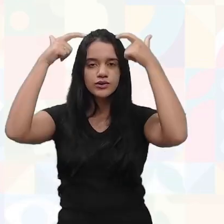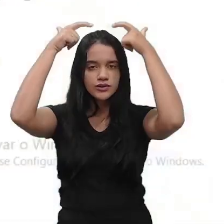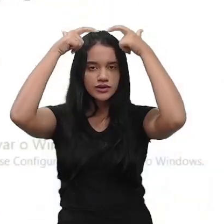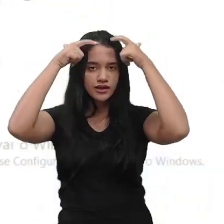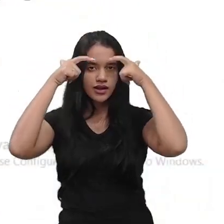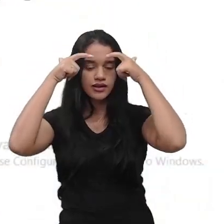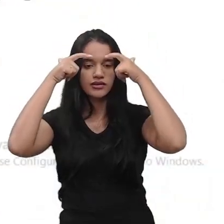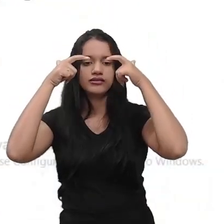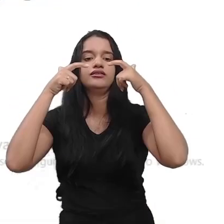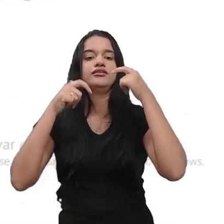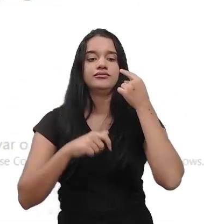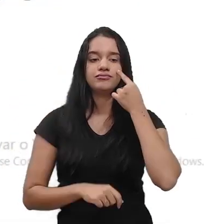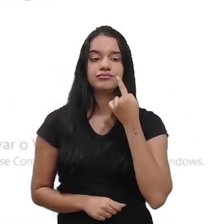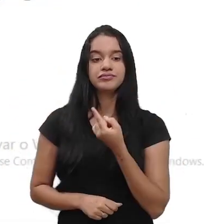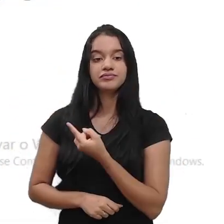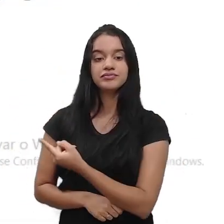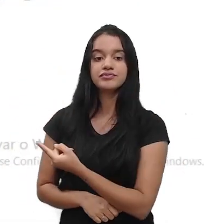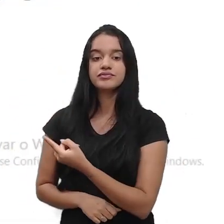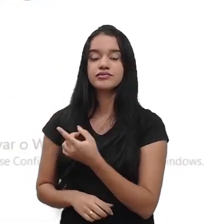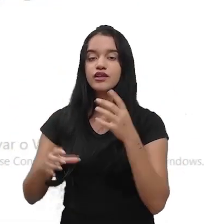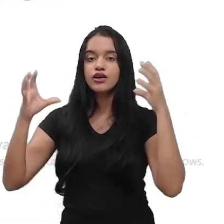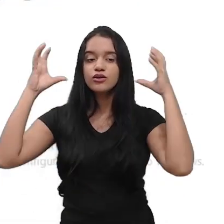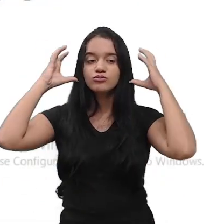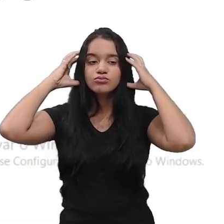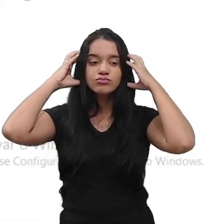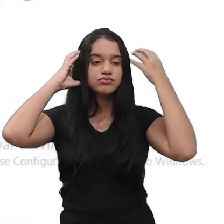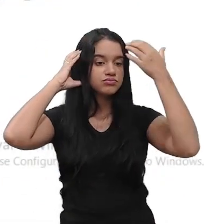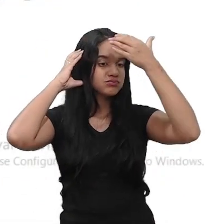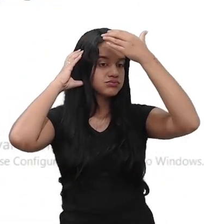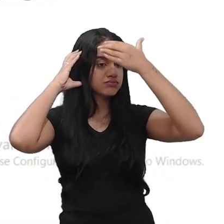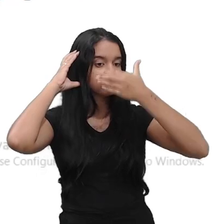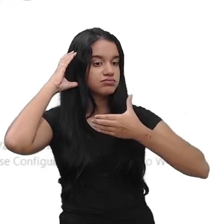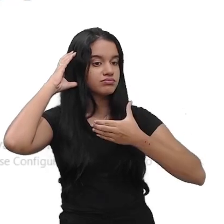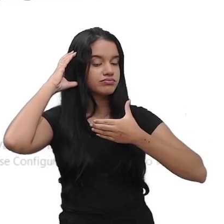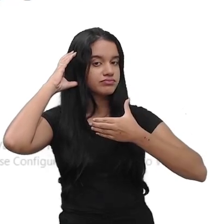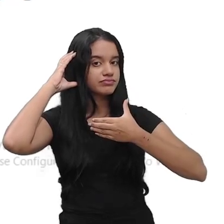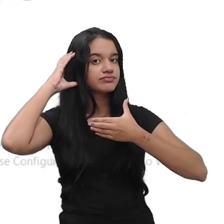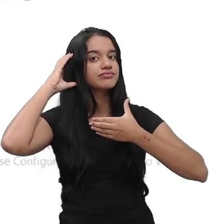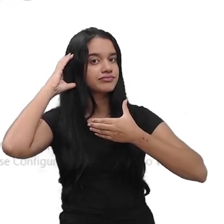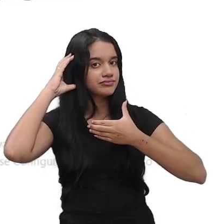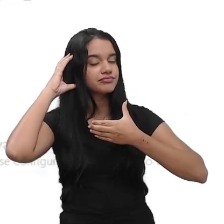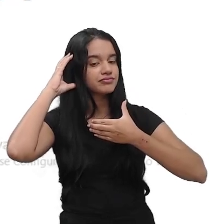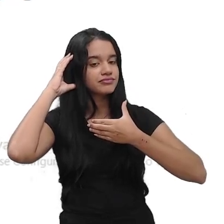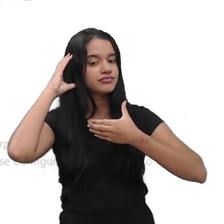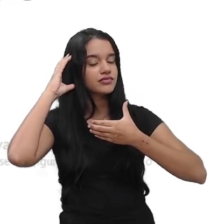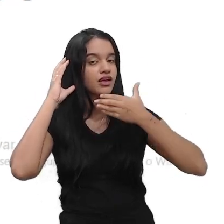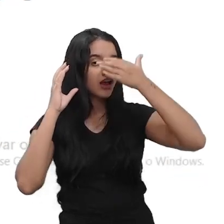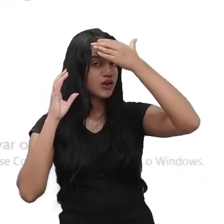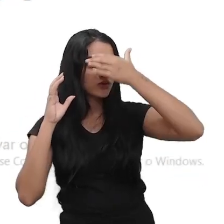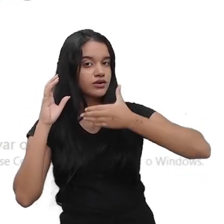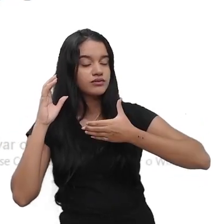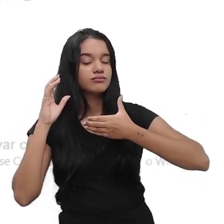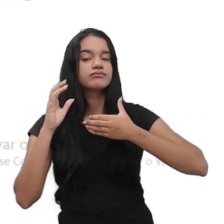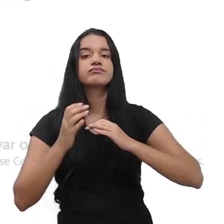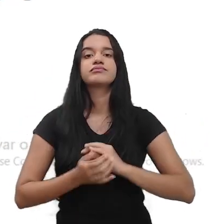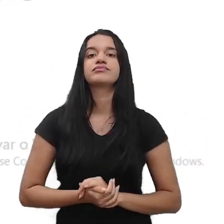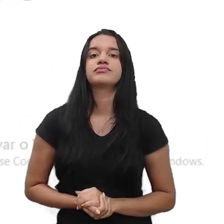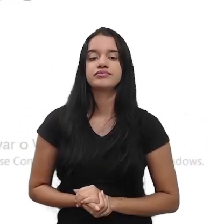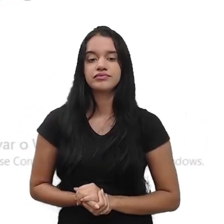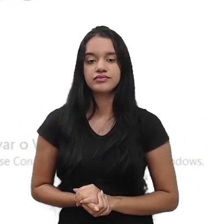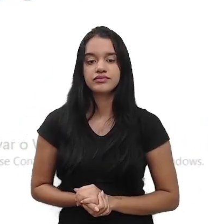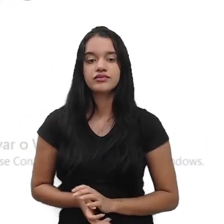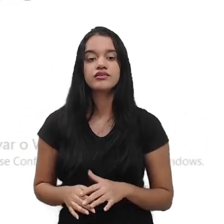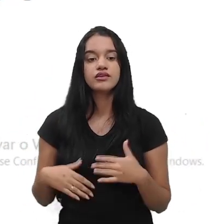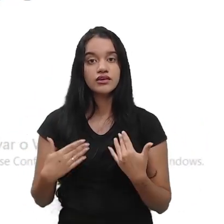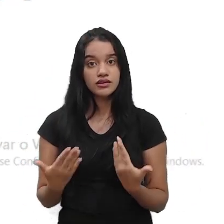acoplado ao protetor auricular e uma máscara e uma viseira, um protetor facial, né?